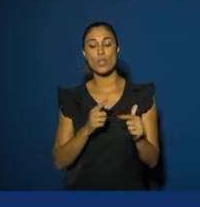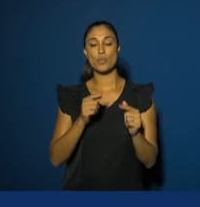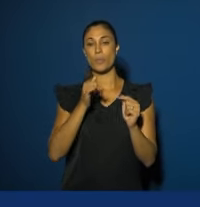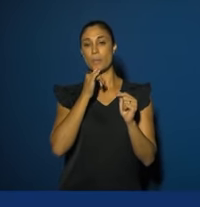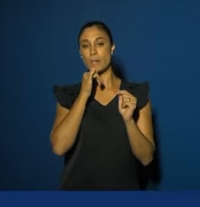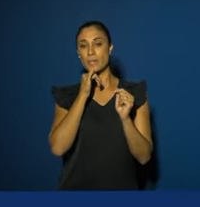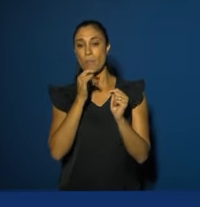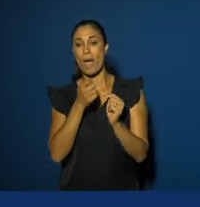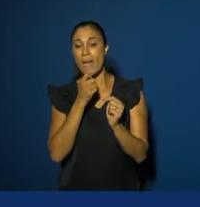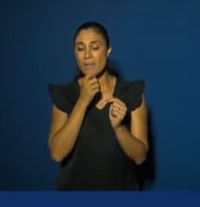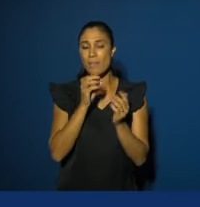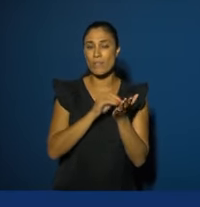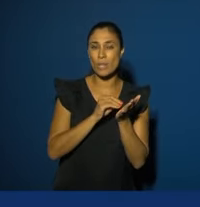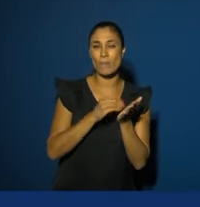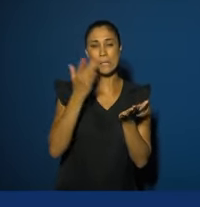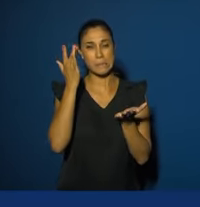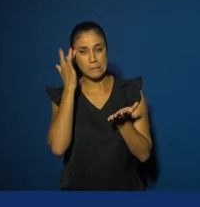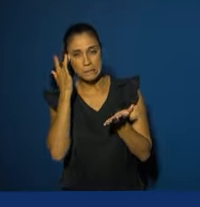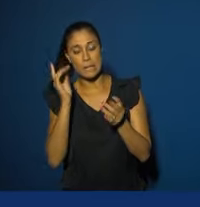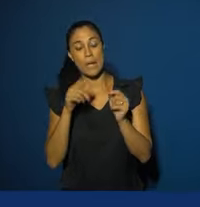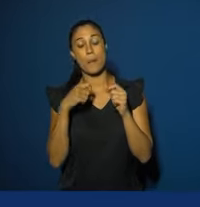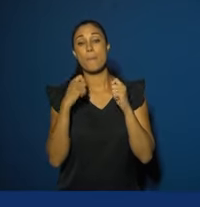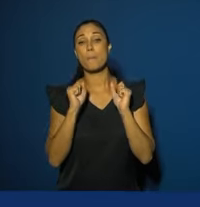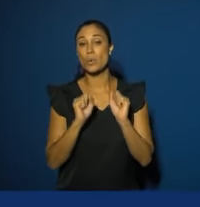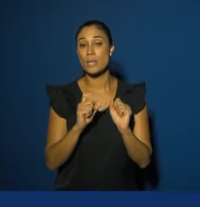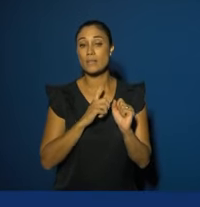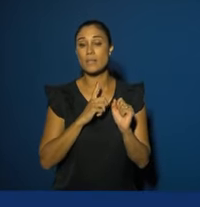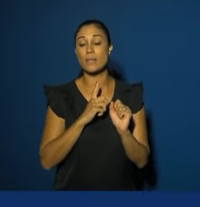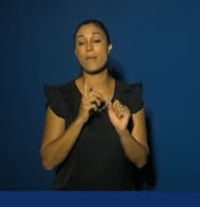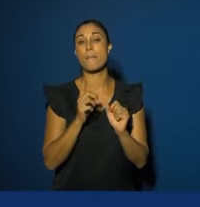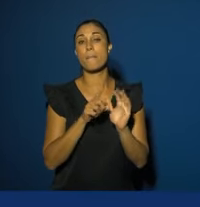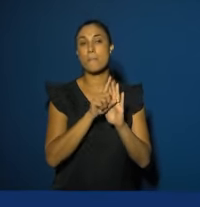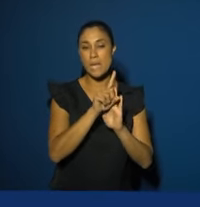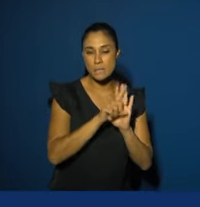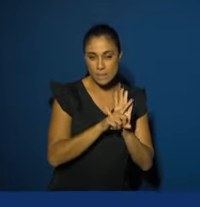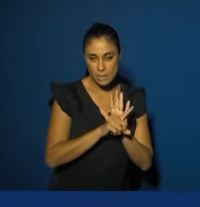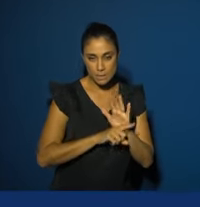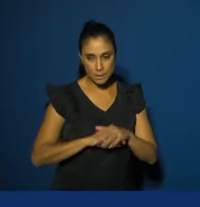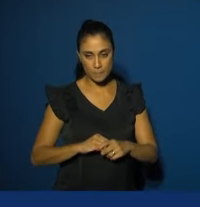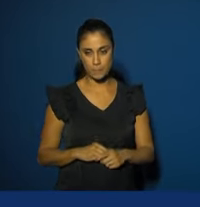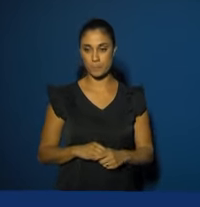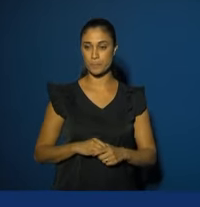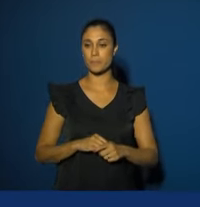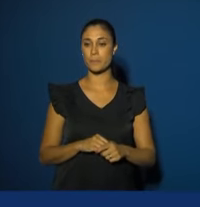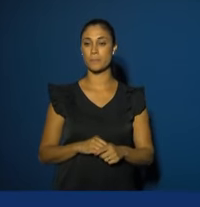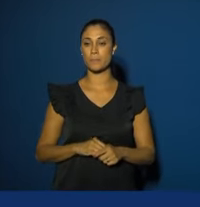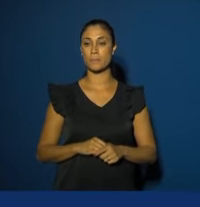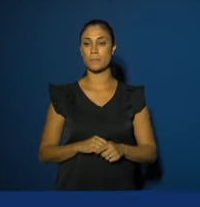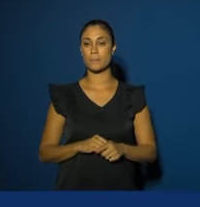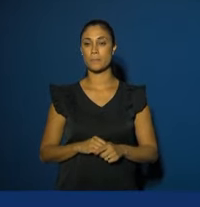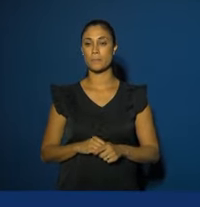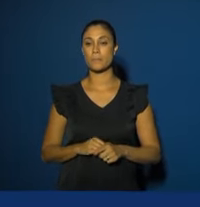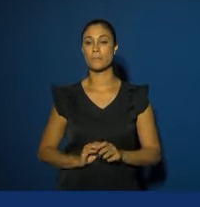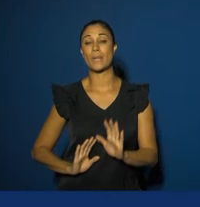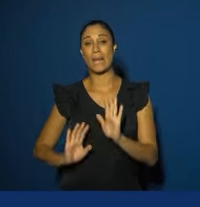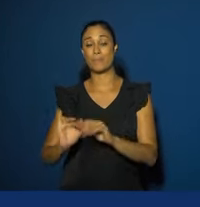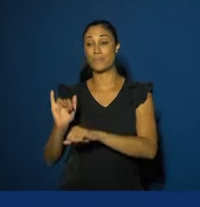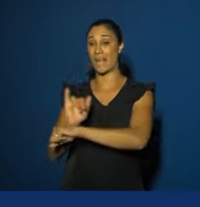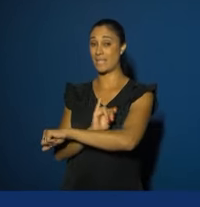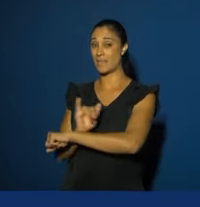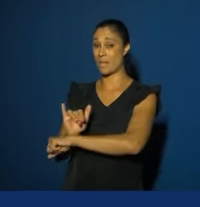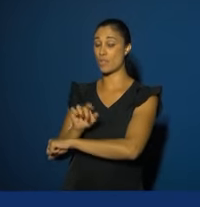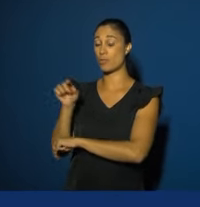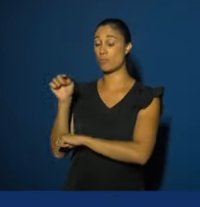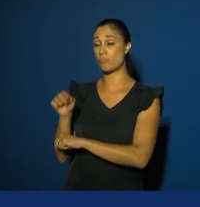pré-adesão do contrato pudessem ter fontes de pesquisa a estratégia que a companhia